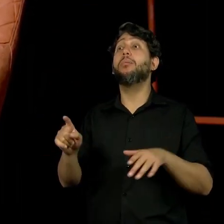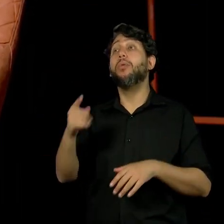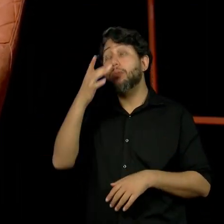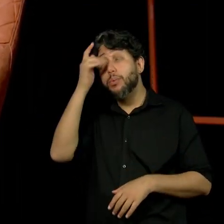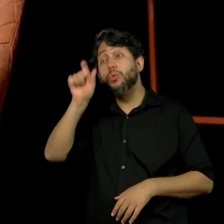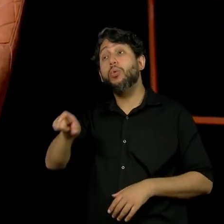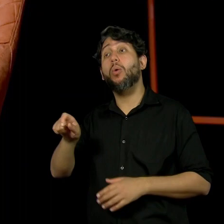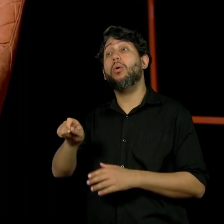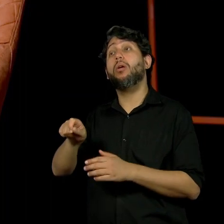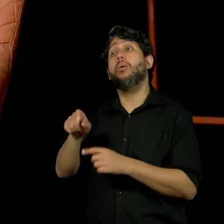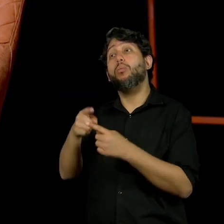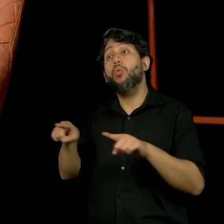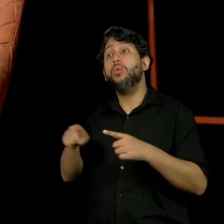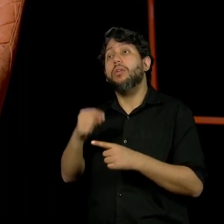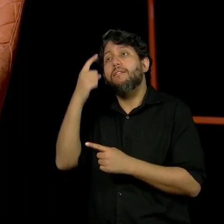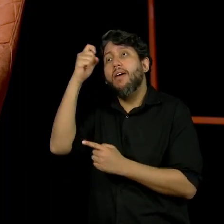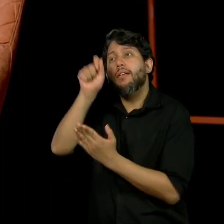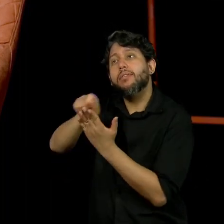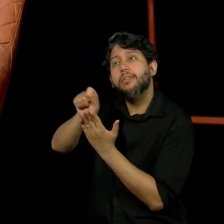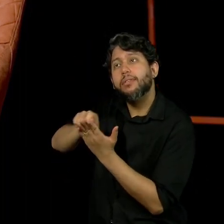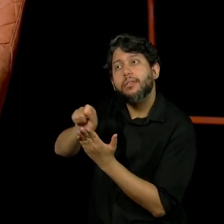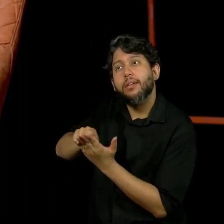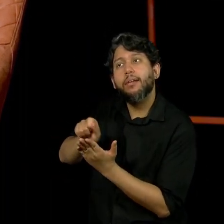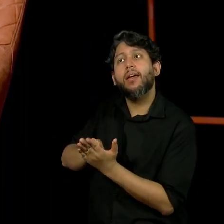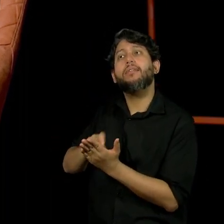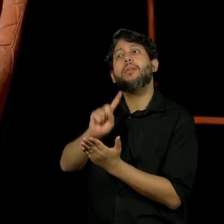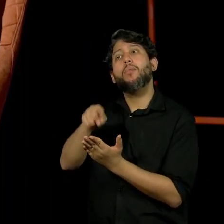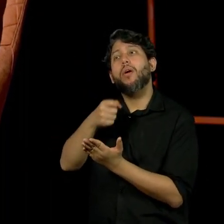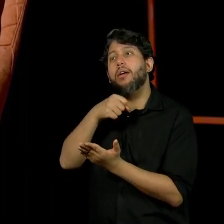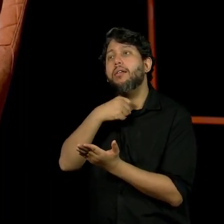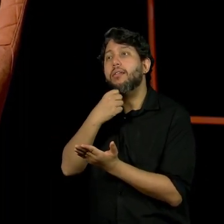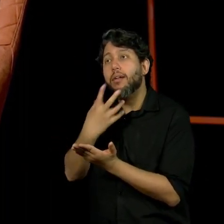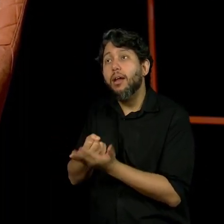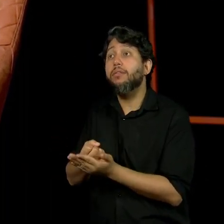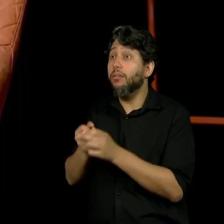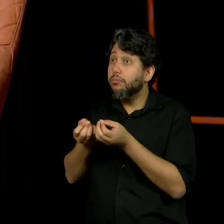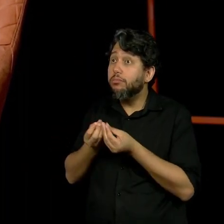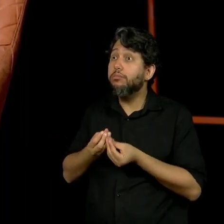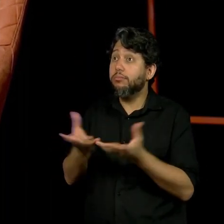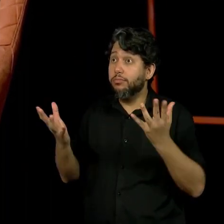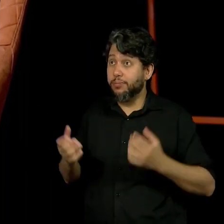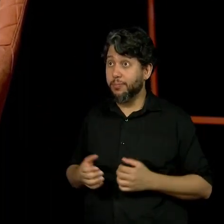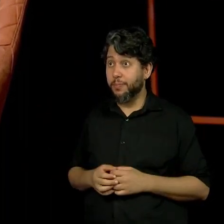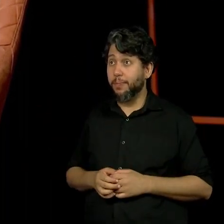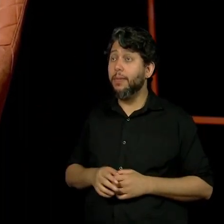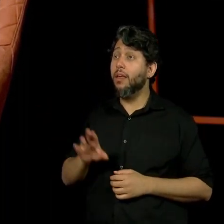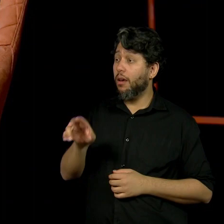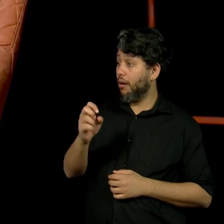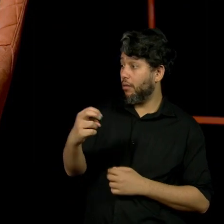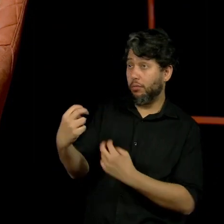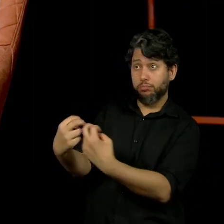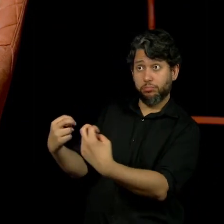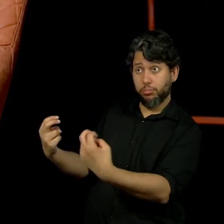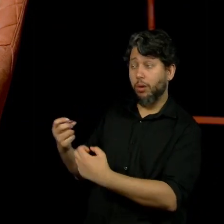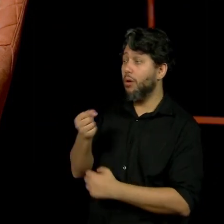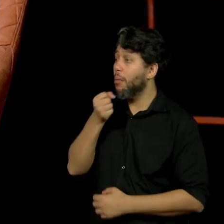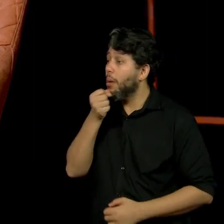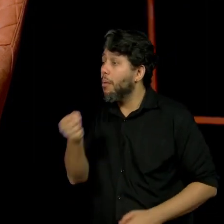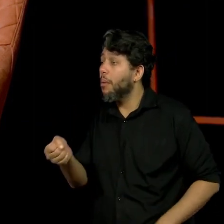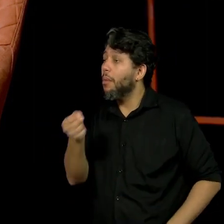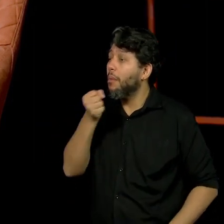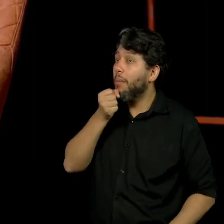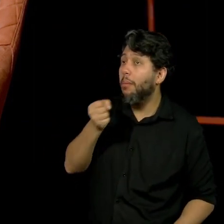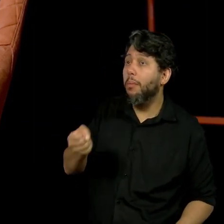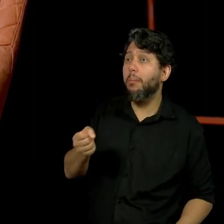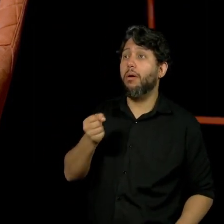compositores, né? A Raça Brasileira. E aí, tal, entrevistei a eles, fiz um programa com eles, tal.